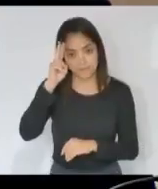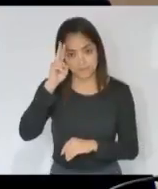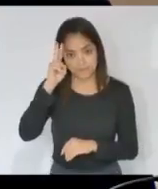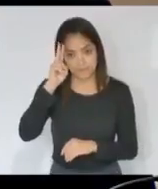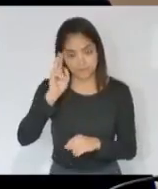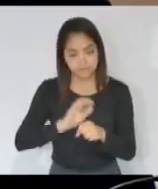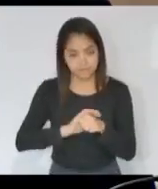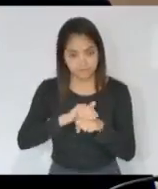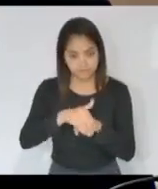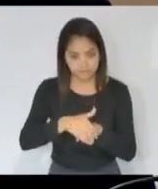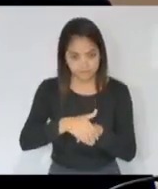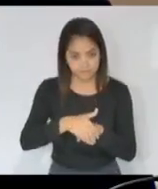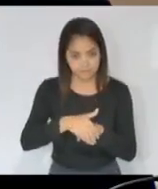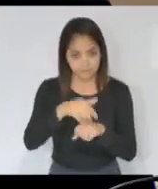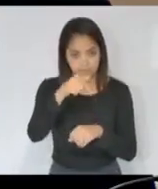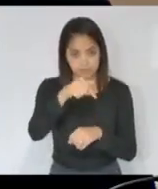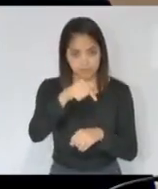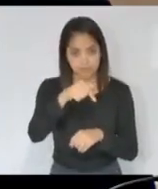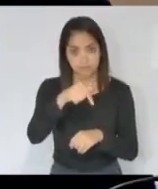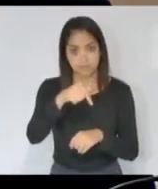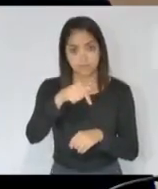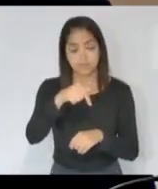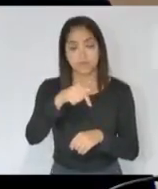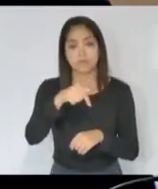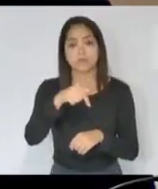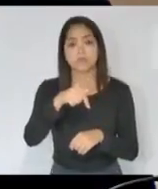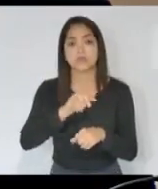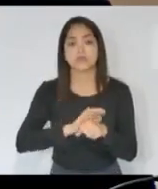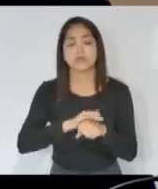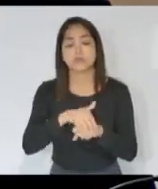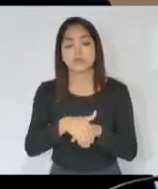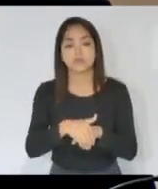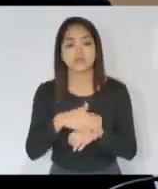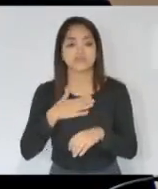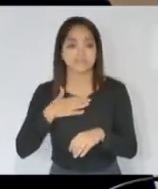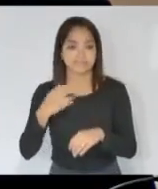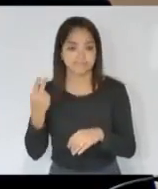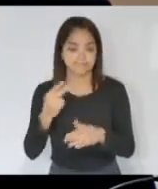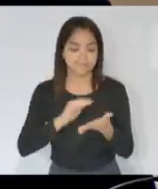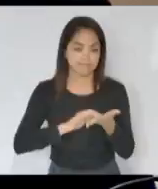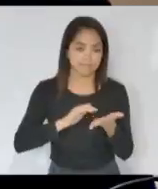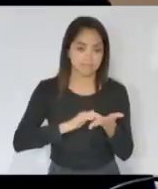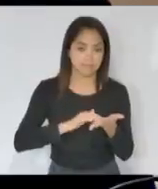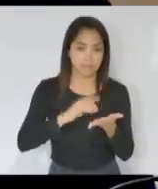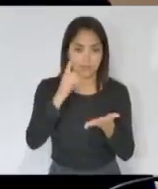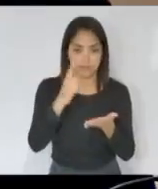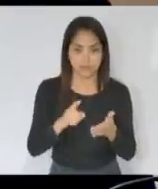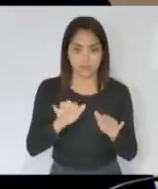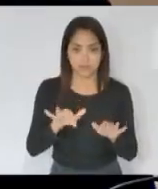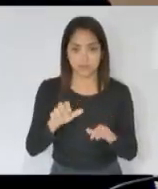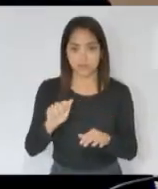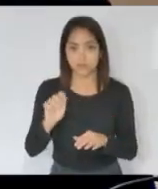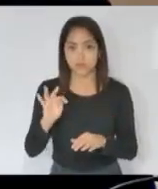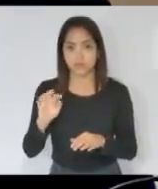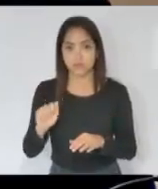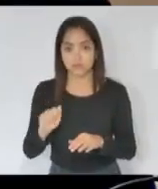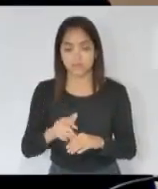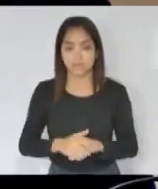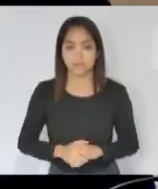segunda-feira, às 19 horas. Para constar, eu, segundo o secretário, lavrei a presente